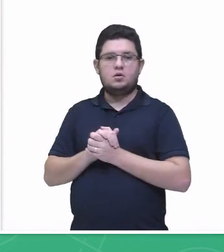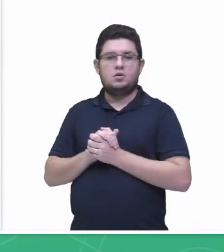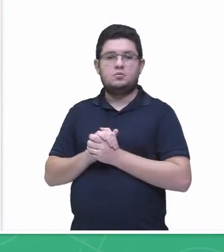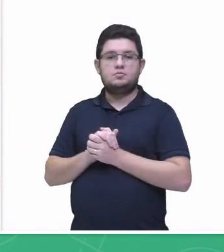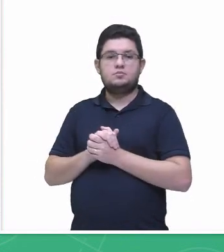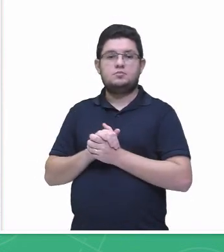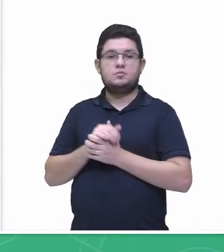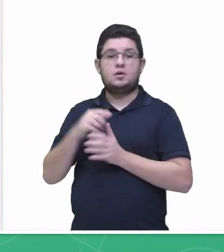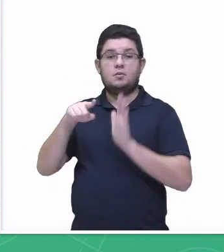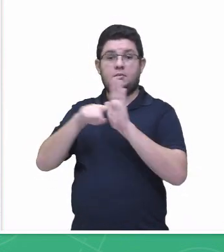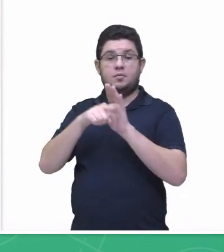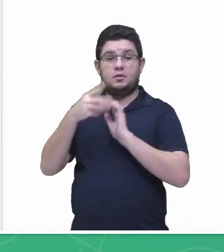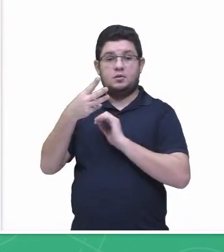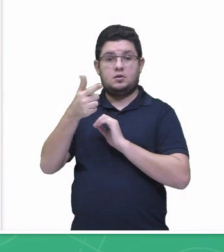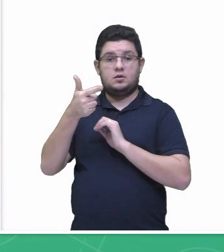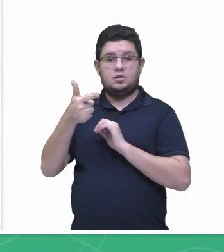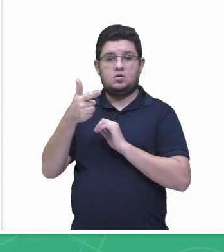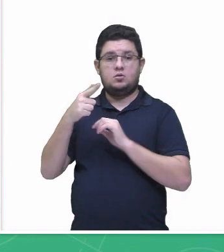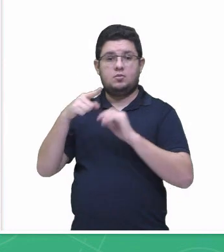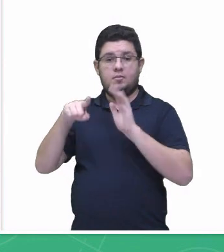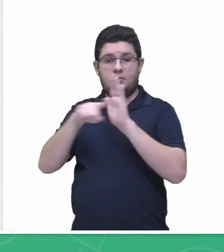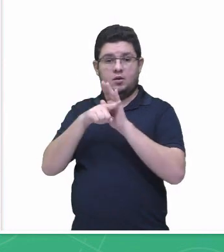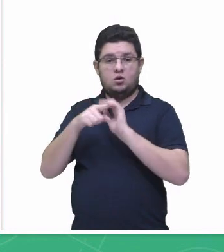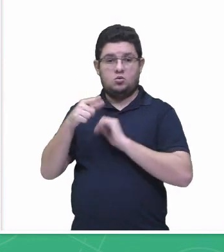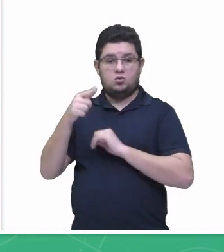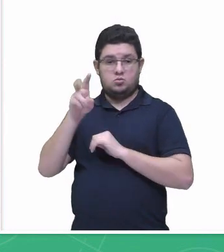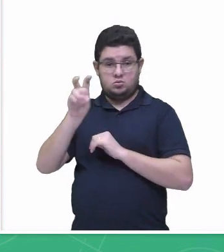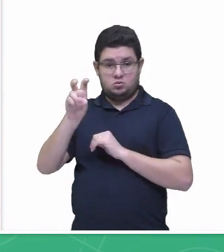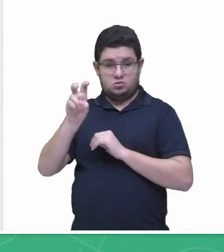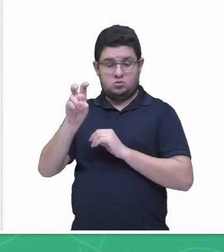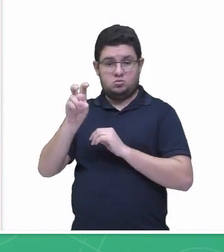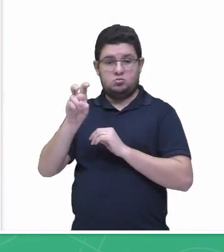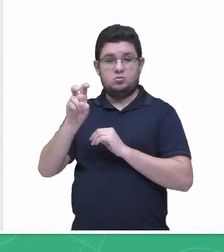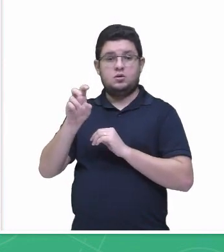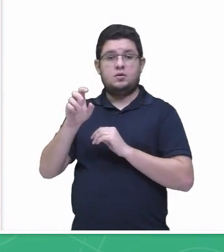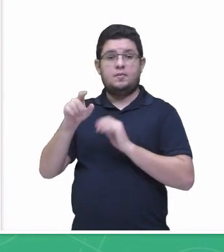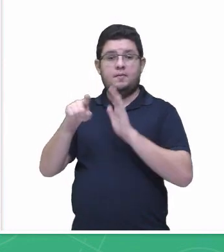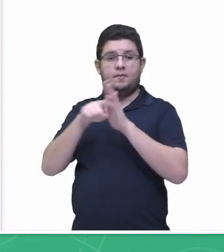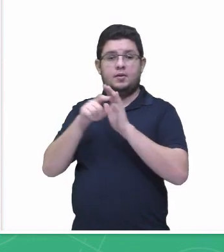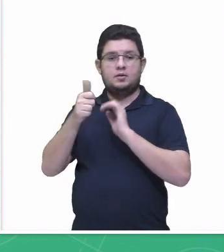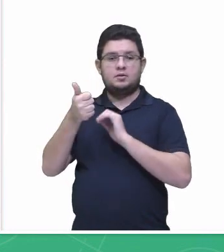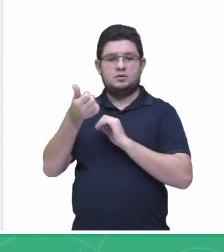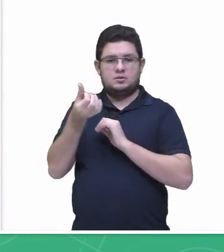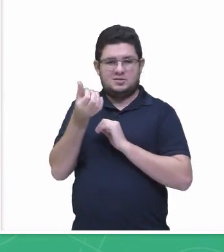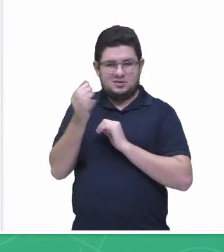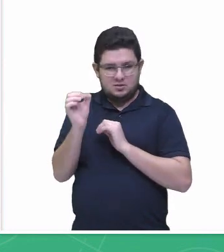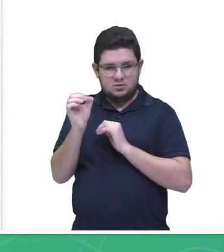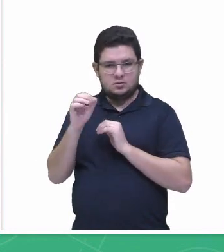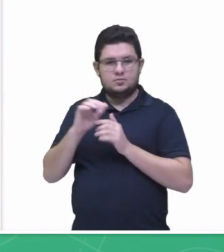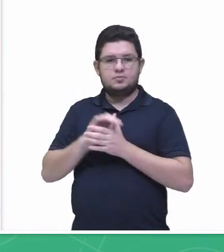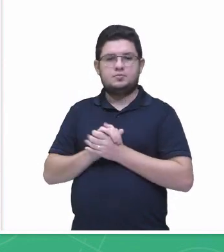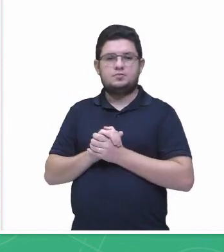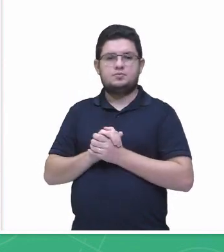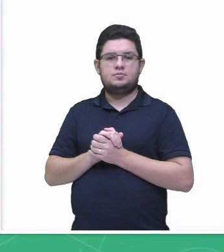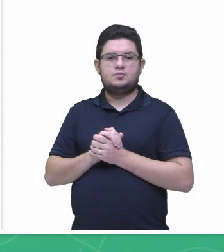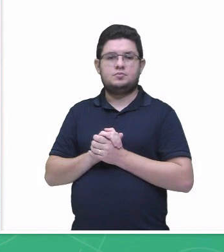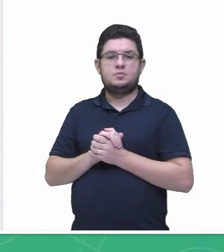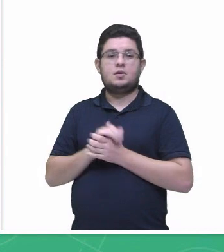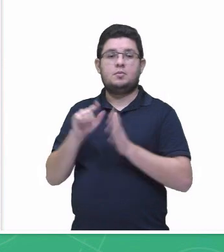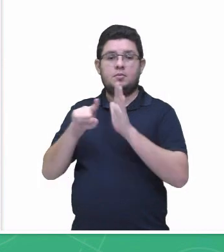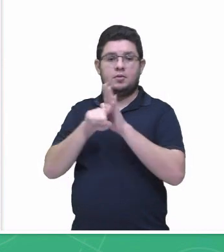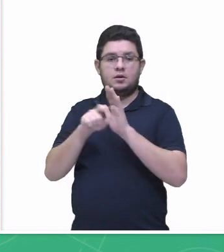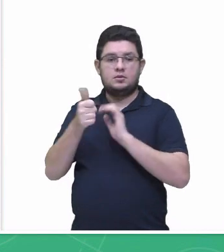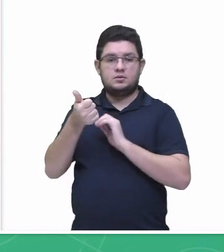vezes 5 dá menos 160, é só fazer a conta, e menos 160 dividido por 9 é que vai